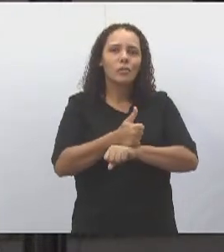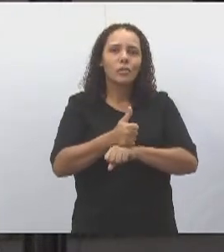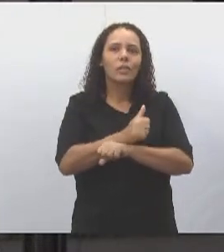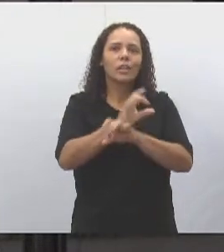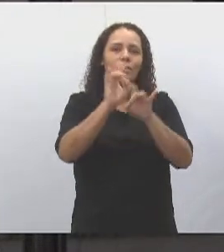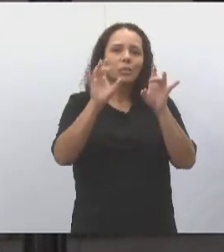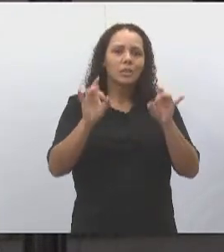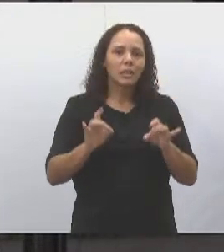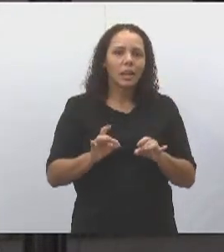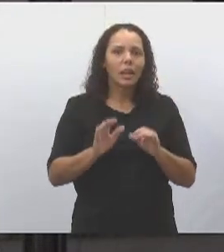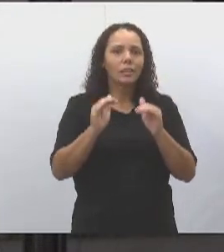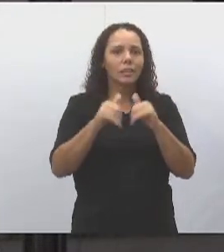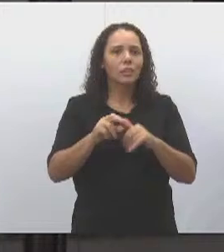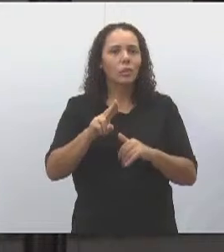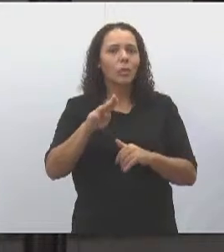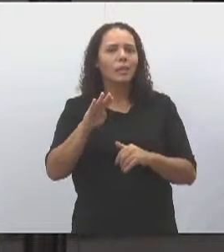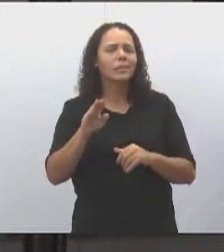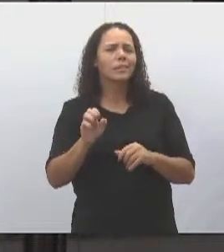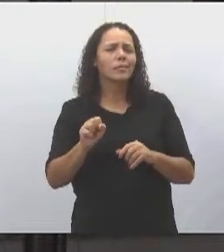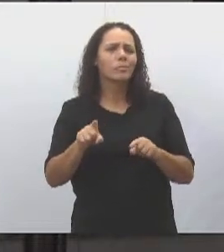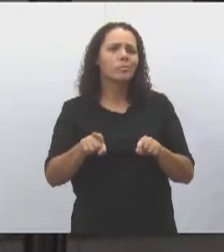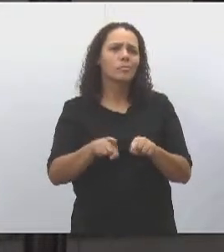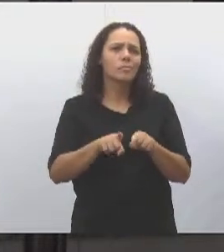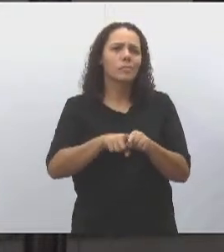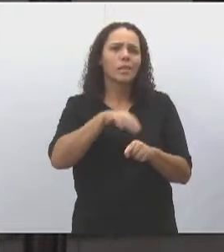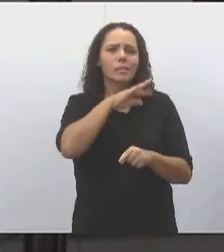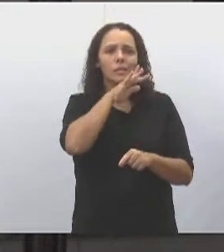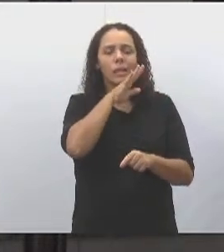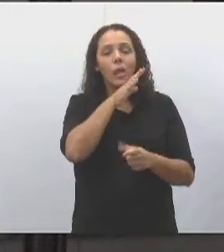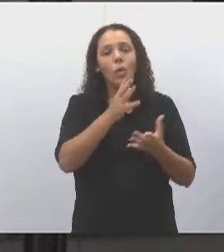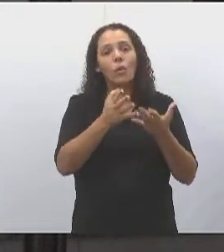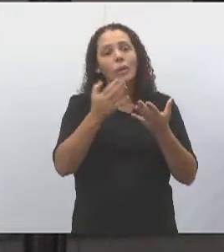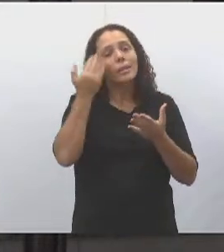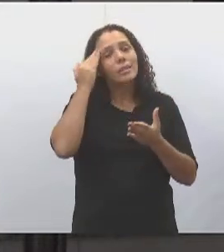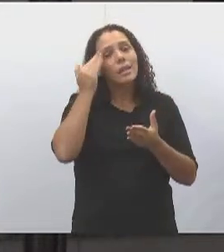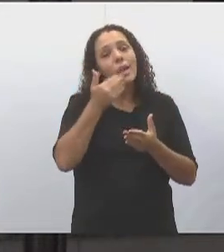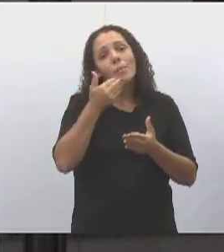Dentro desse orçamento, qual será a melhoria no atendimento?